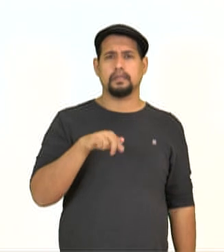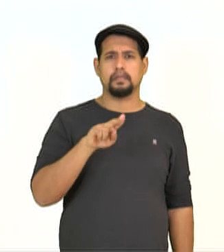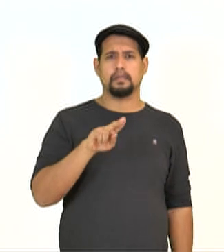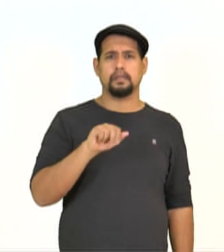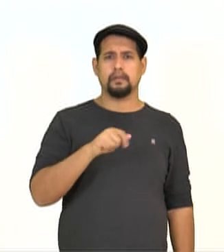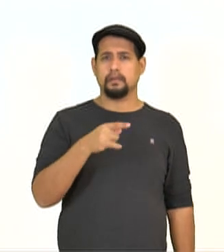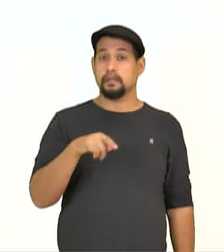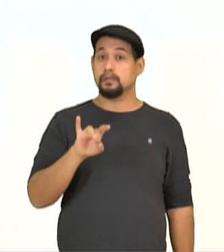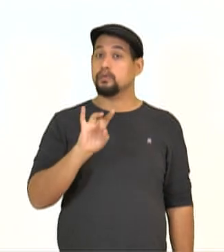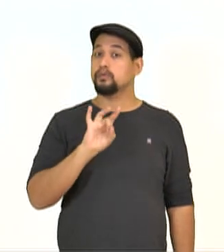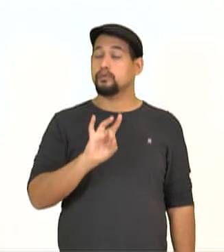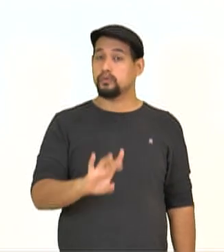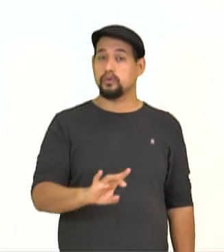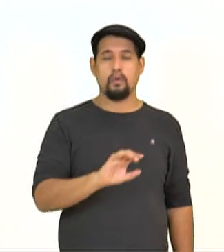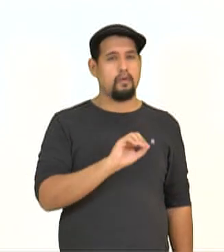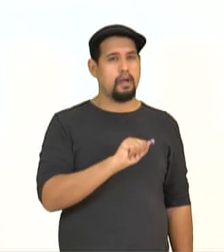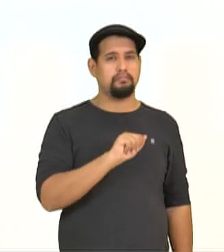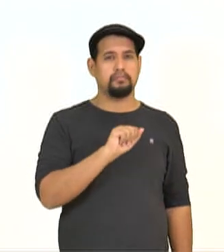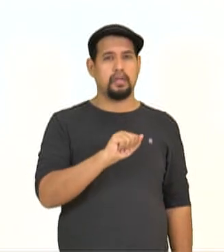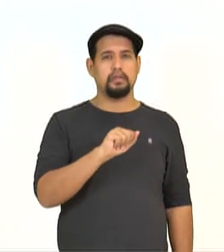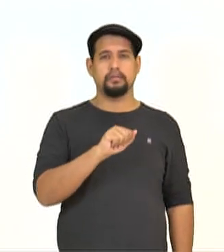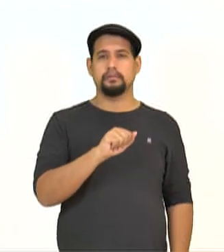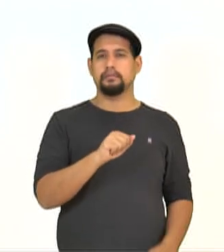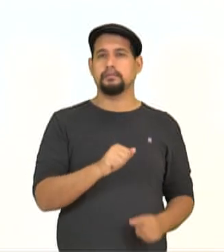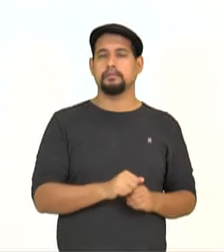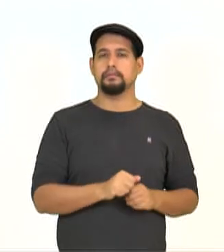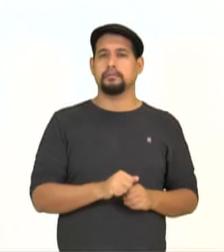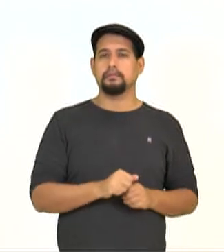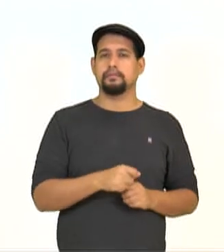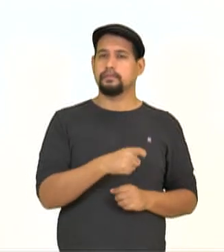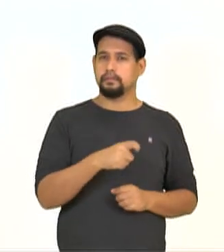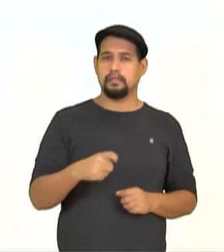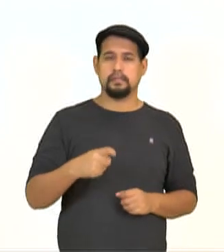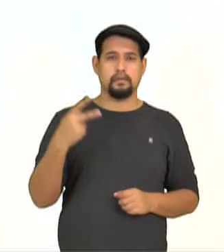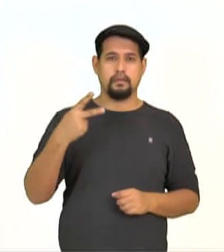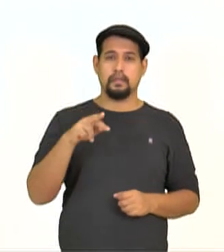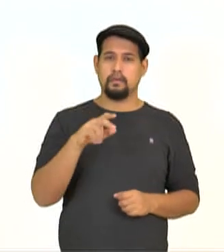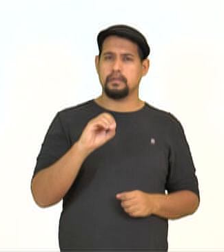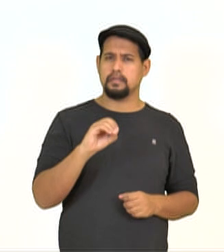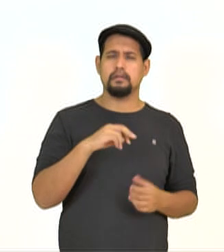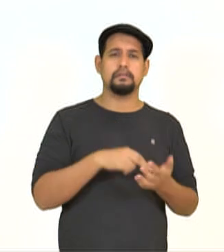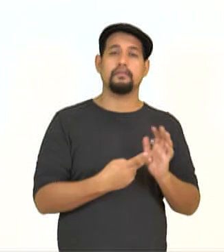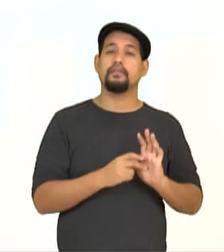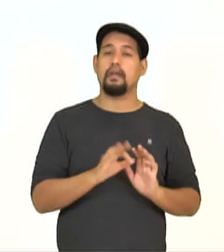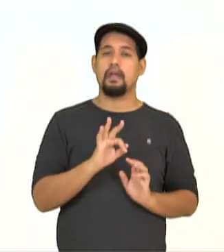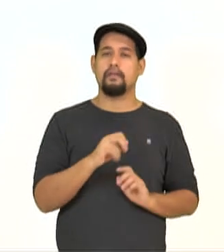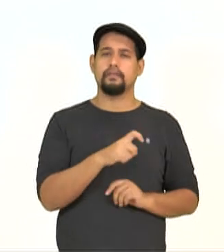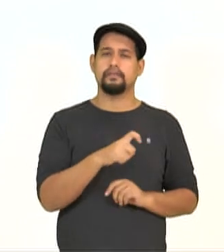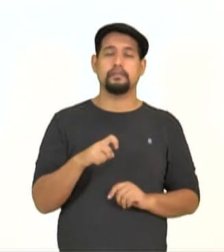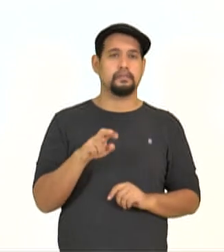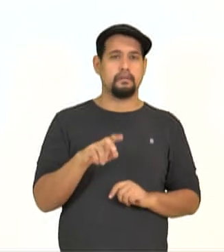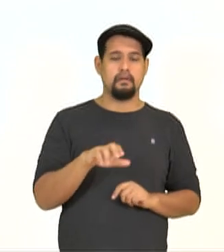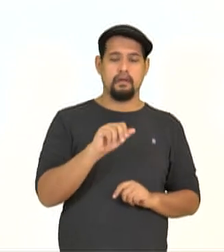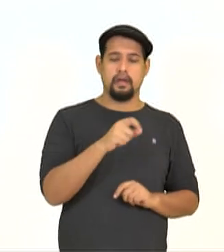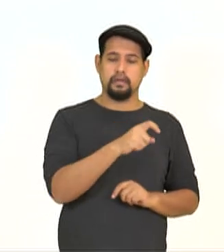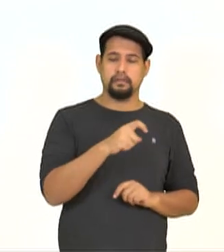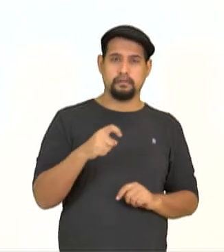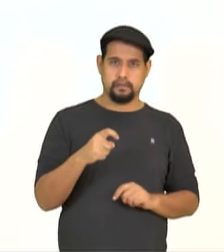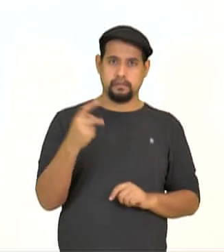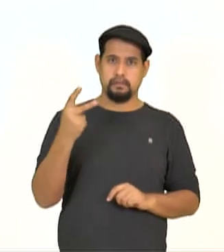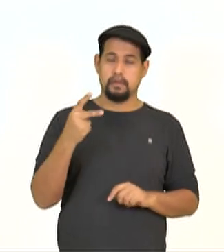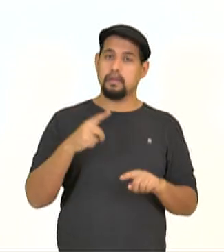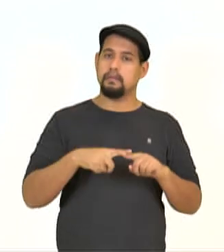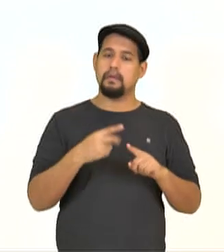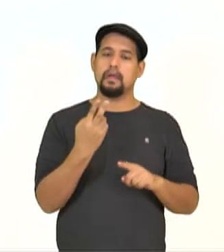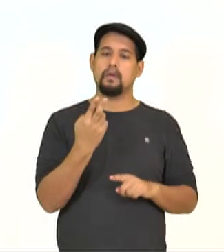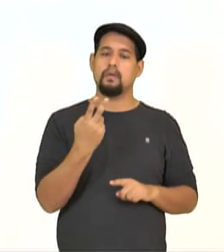com o coeficiente ax ao quadrado igual a zero, a função correspondente a ela será f de x igual a ax ao quadrado.